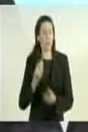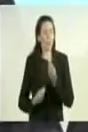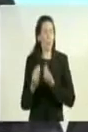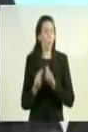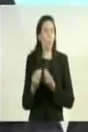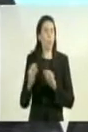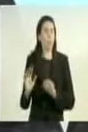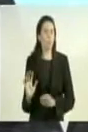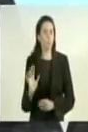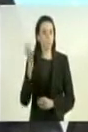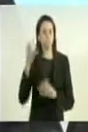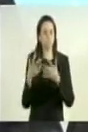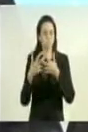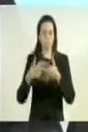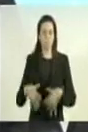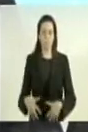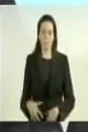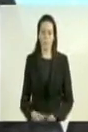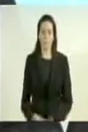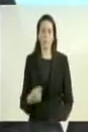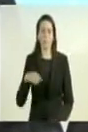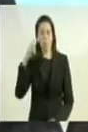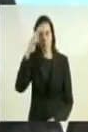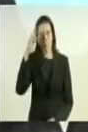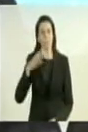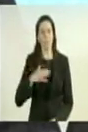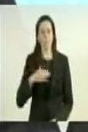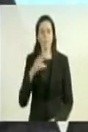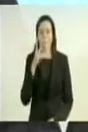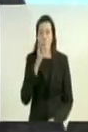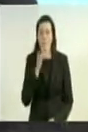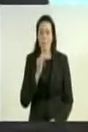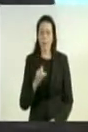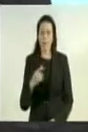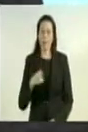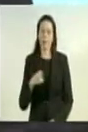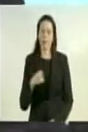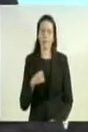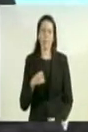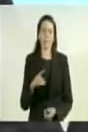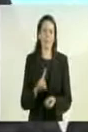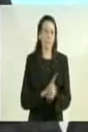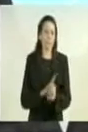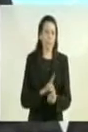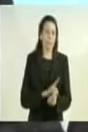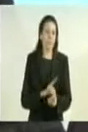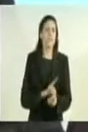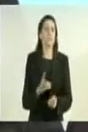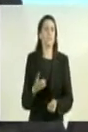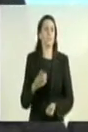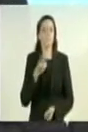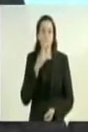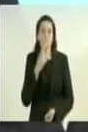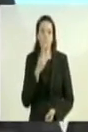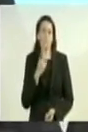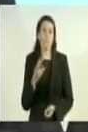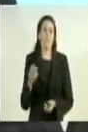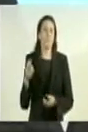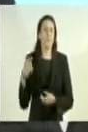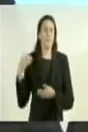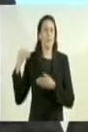meu pai tem 83 anos de idade e é diabético, e eu lembro que ele fumou muito E há uns anos atrás, a gente procurando um médico,